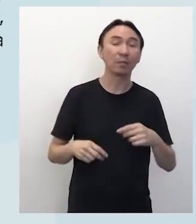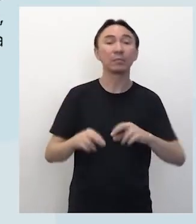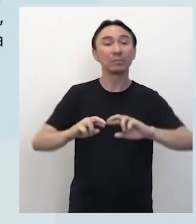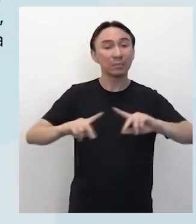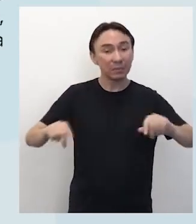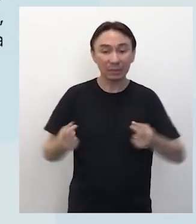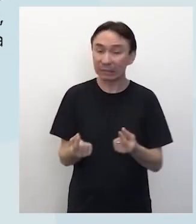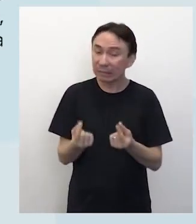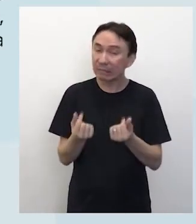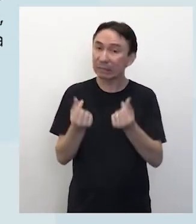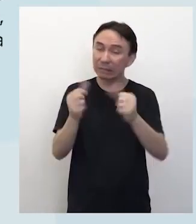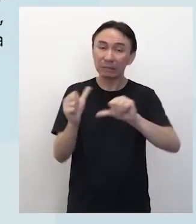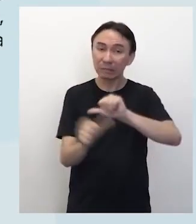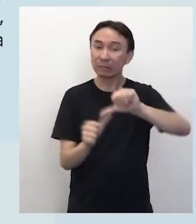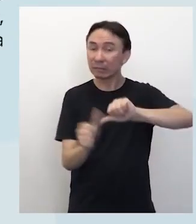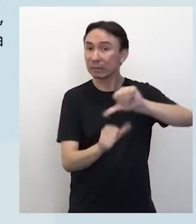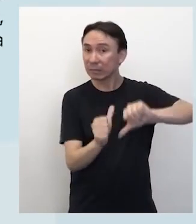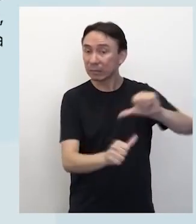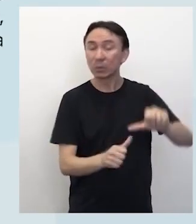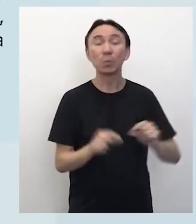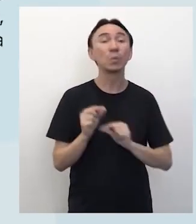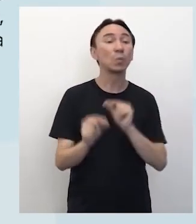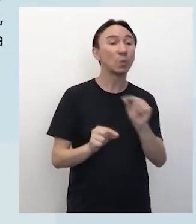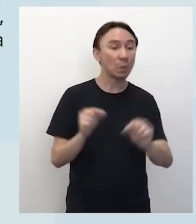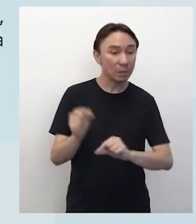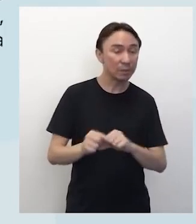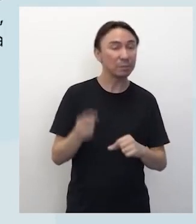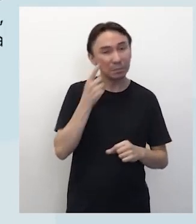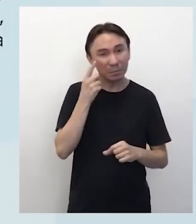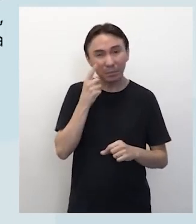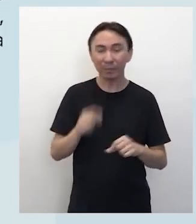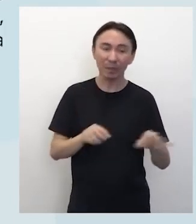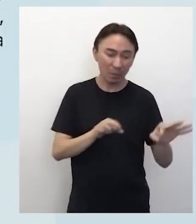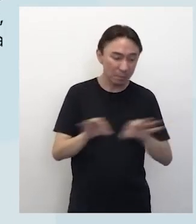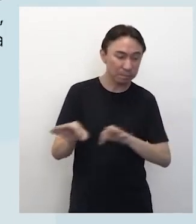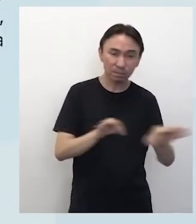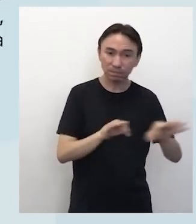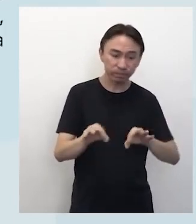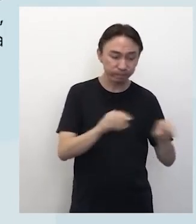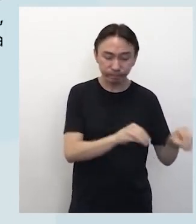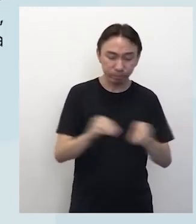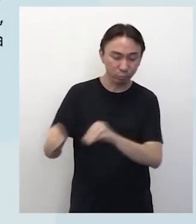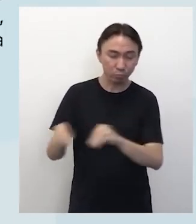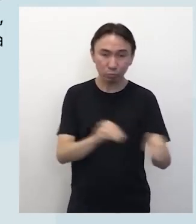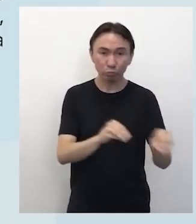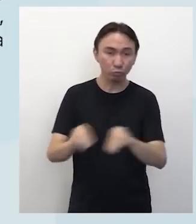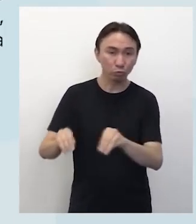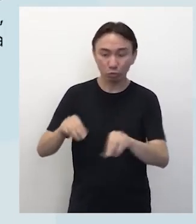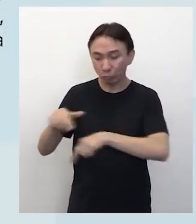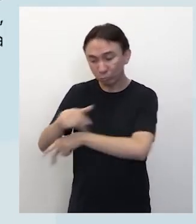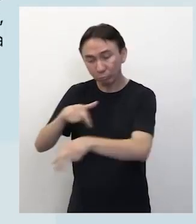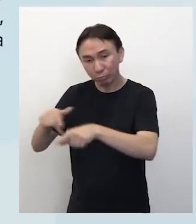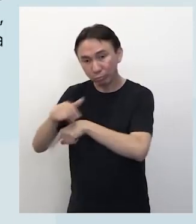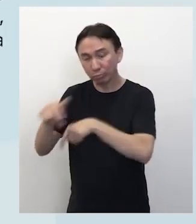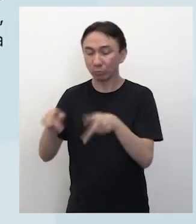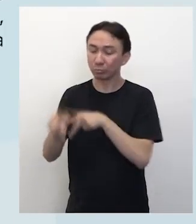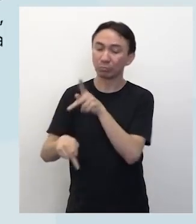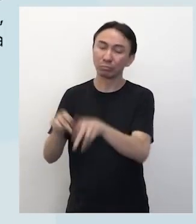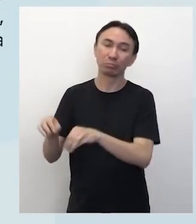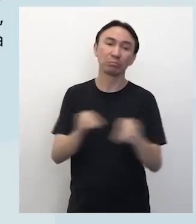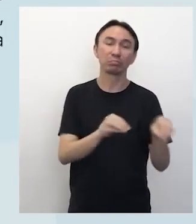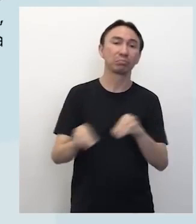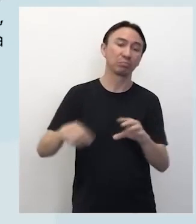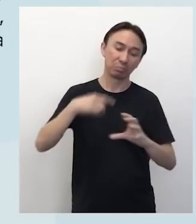econômicas decorrentes da transição demográfica em diferentes regiões do mundo. A unidade temática será